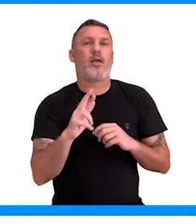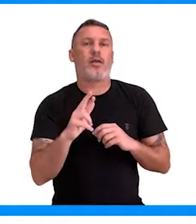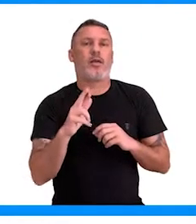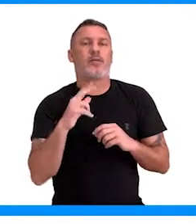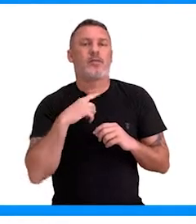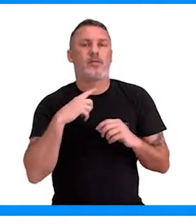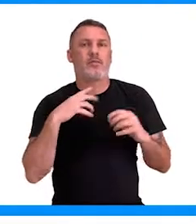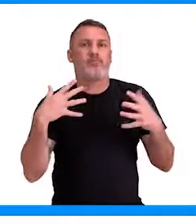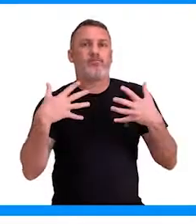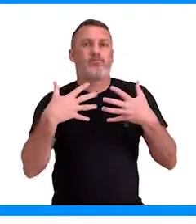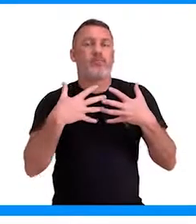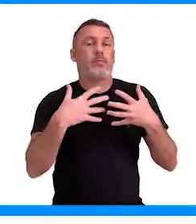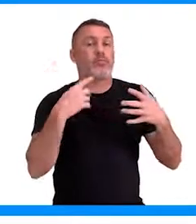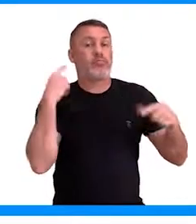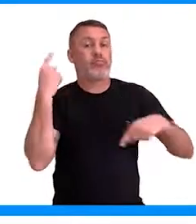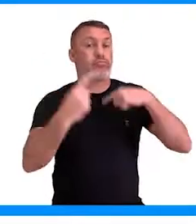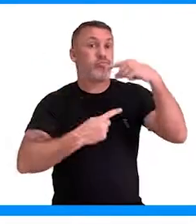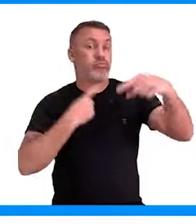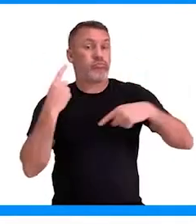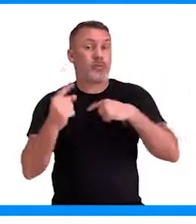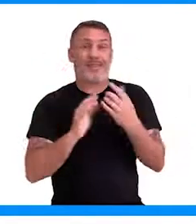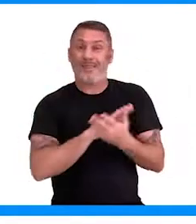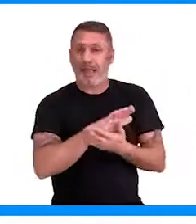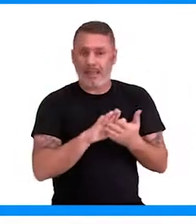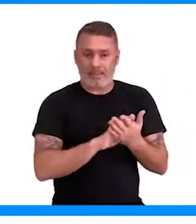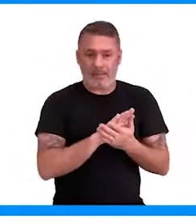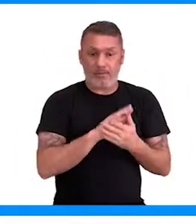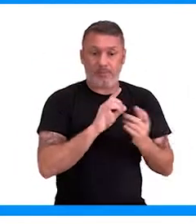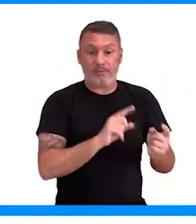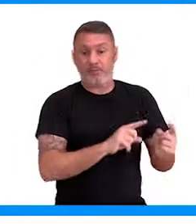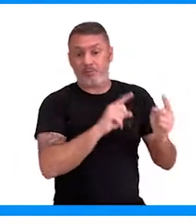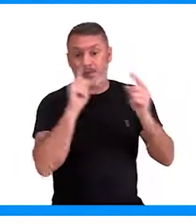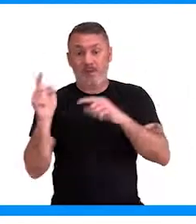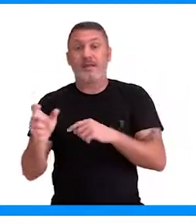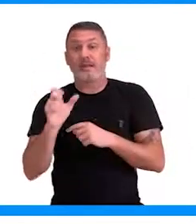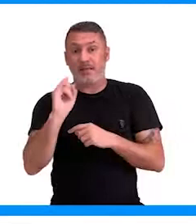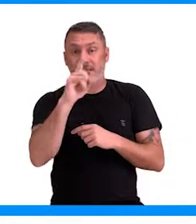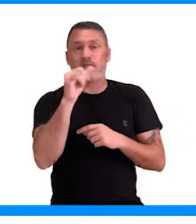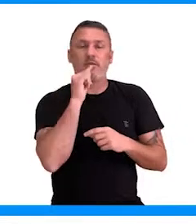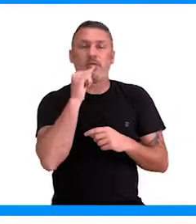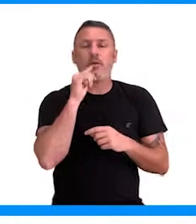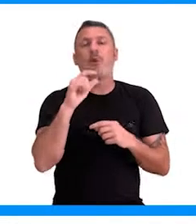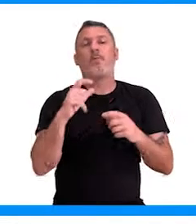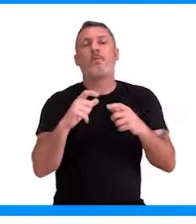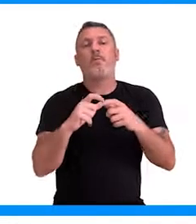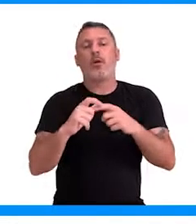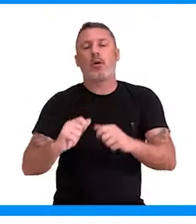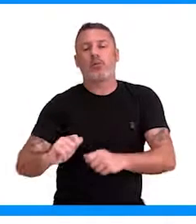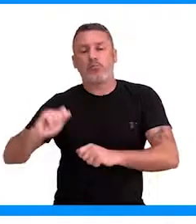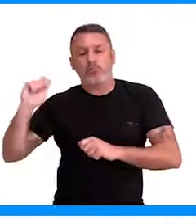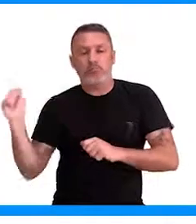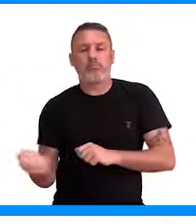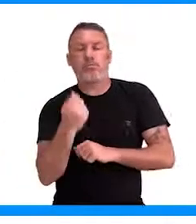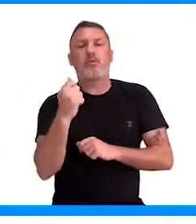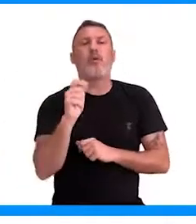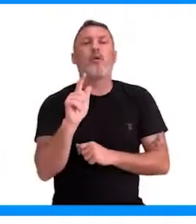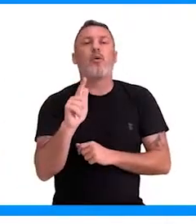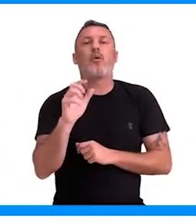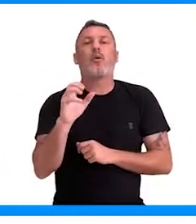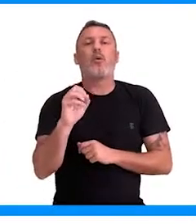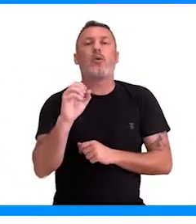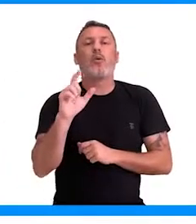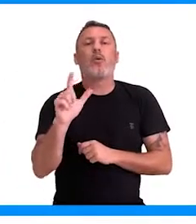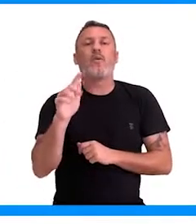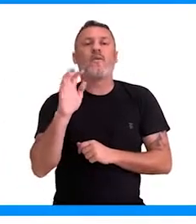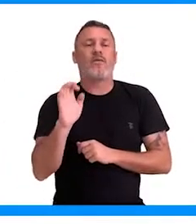ar. Isso sem a rotação. Quando você tiver rotação, uma bola de golfe que você coloca um